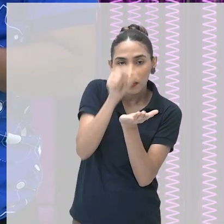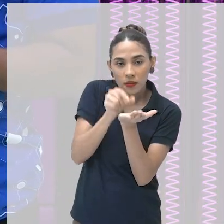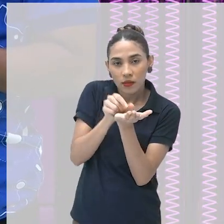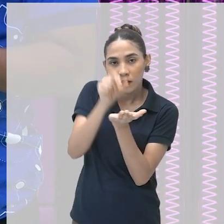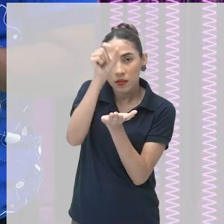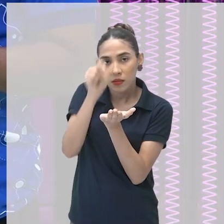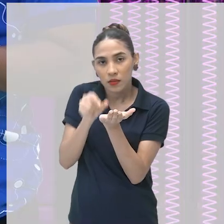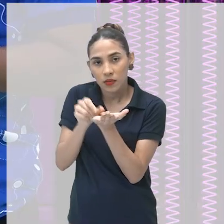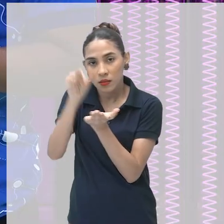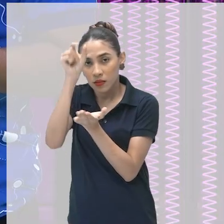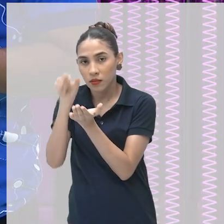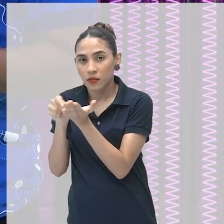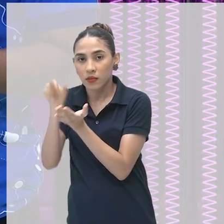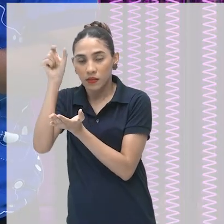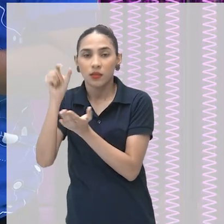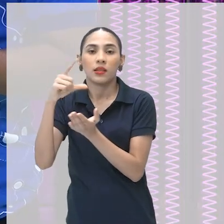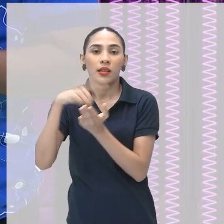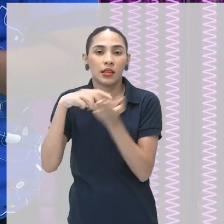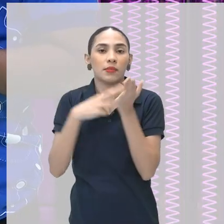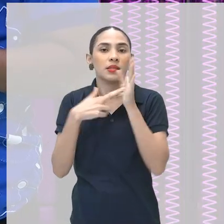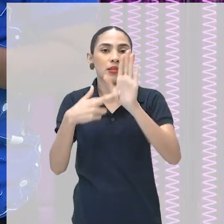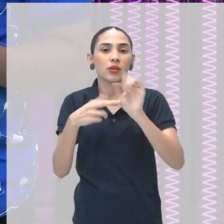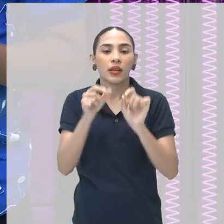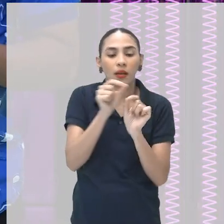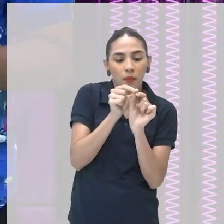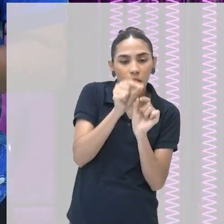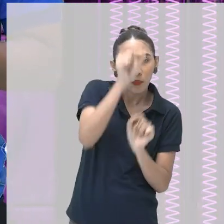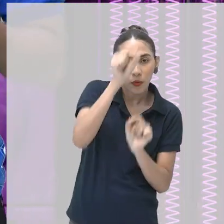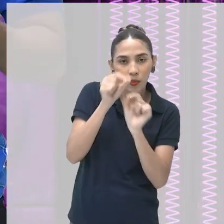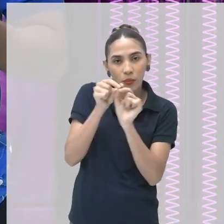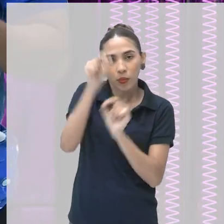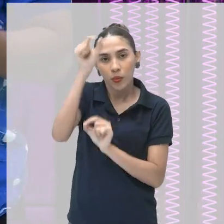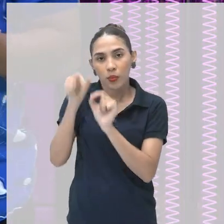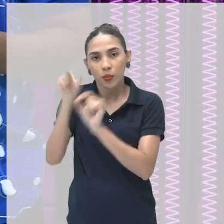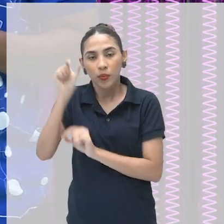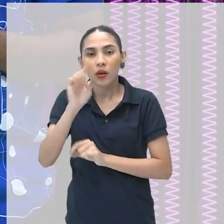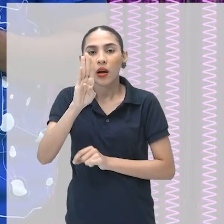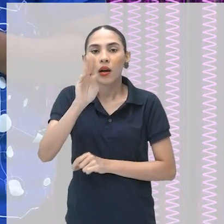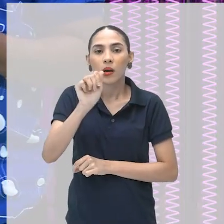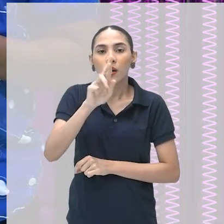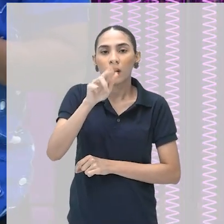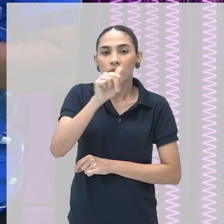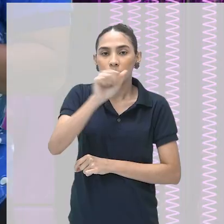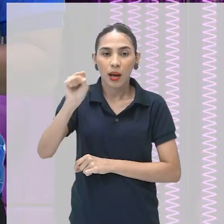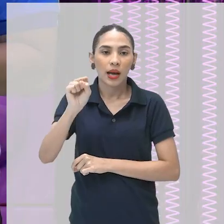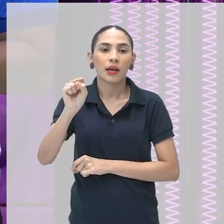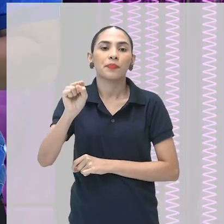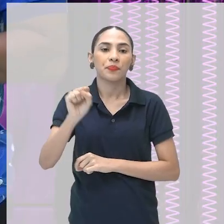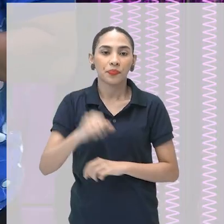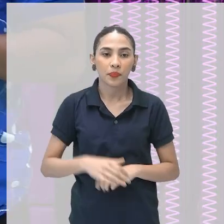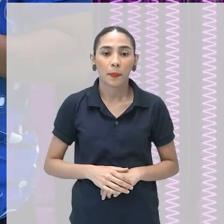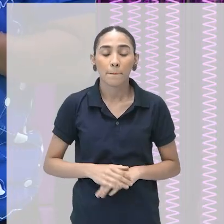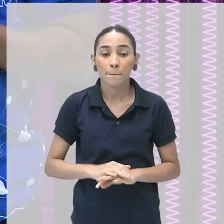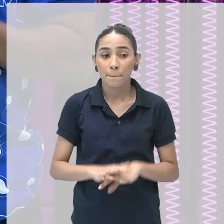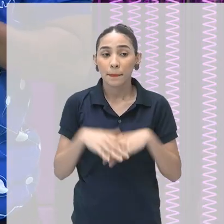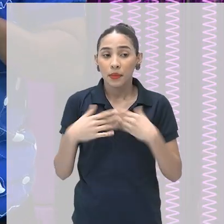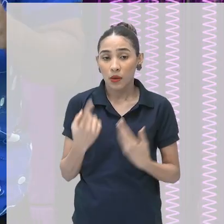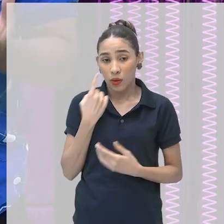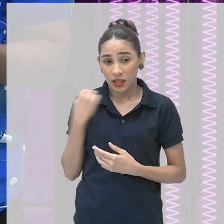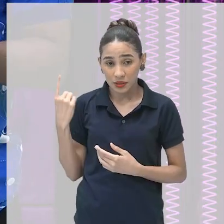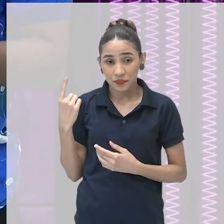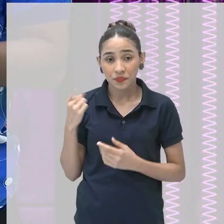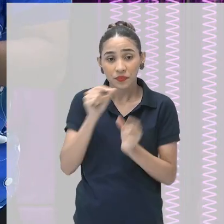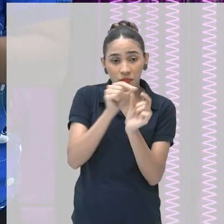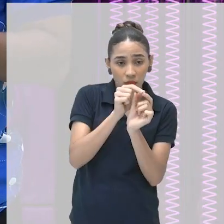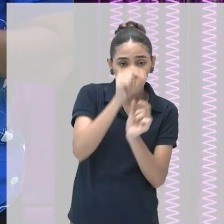valor aqui, cada variável, está representado por uma barrinha. Tudo bem? Então, esse é conhecido como gráfico de barras. E aqui,